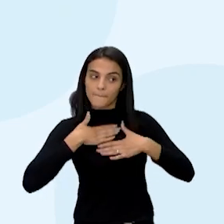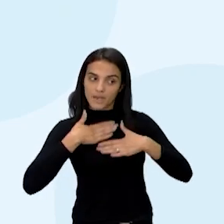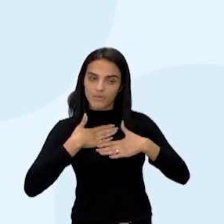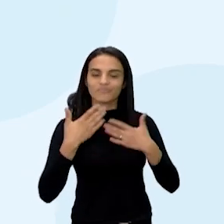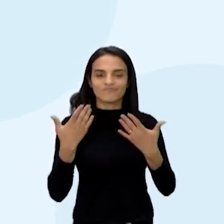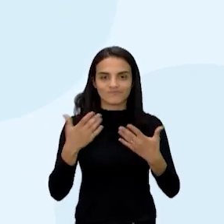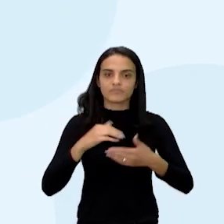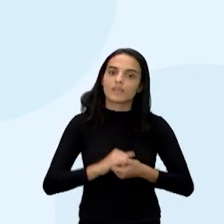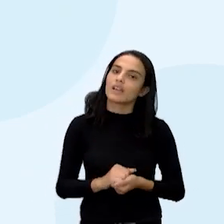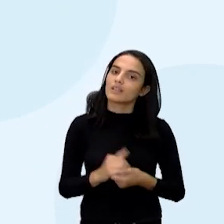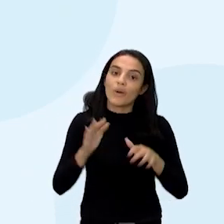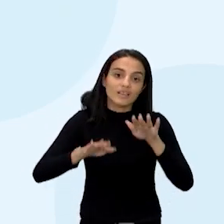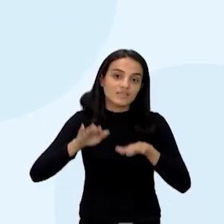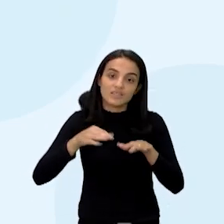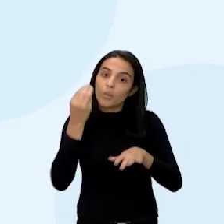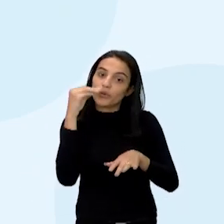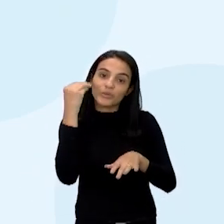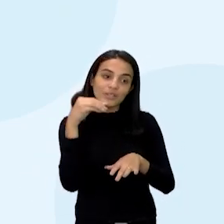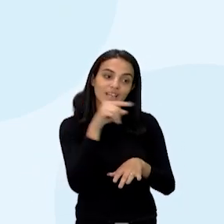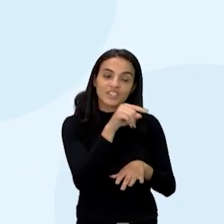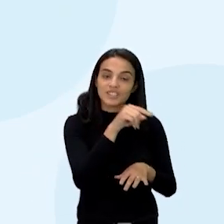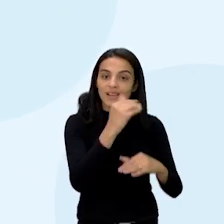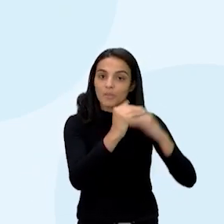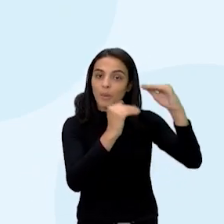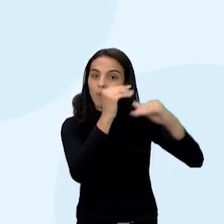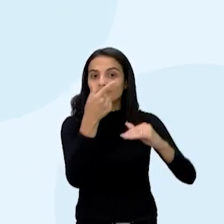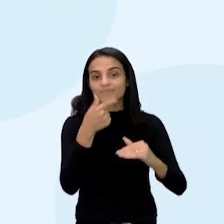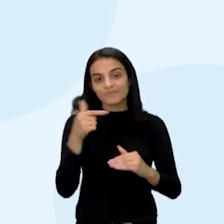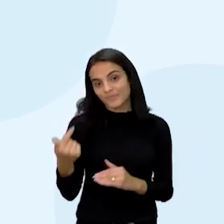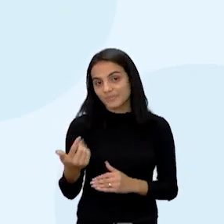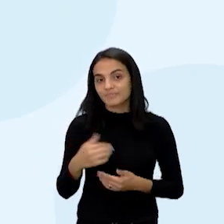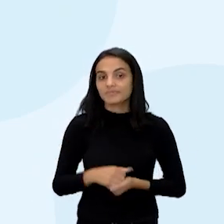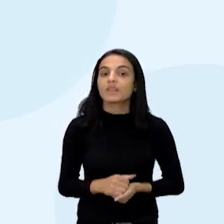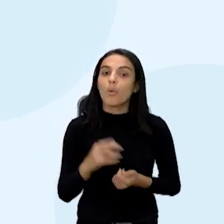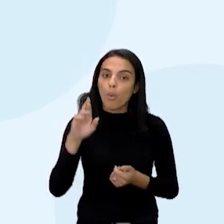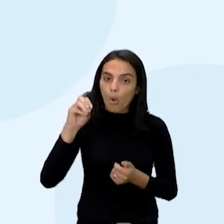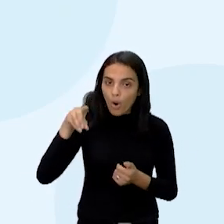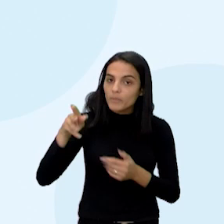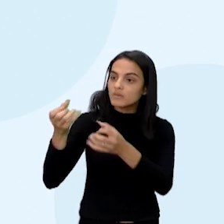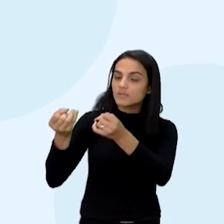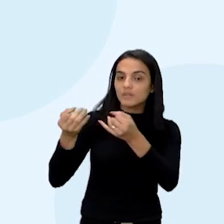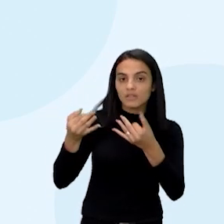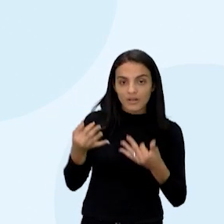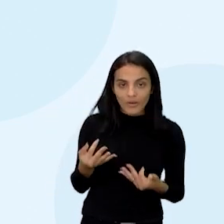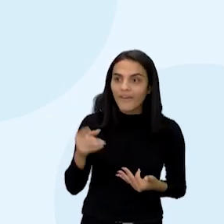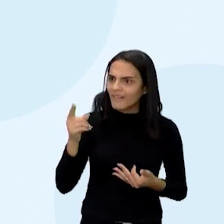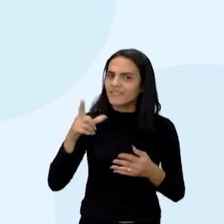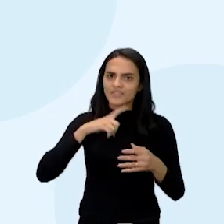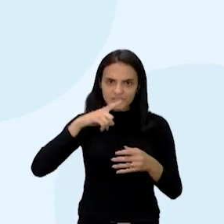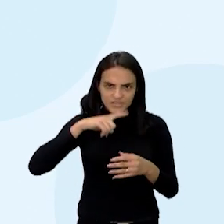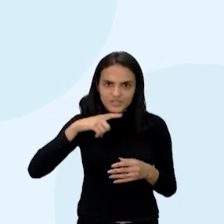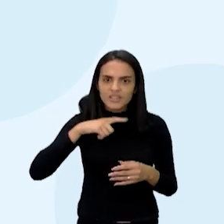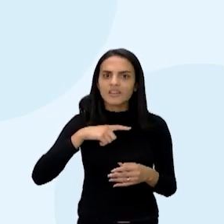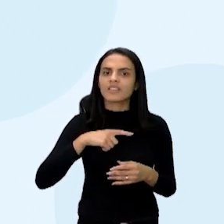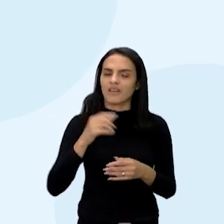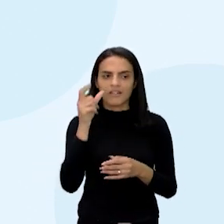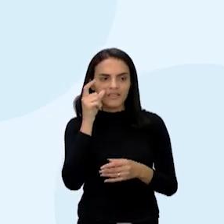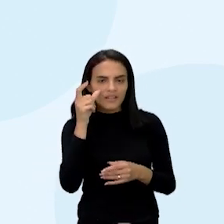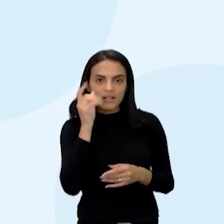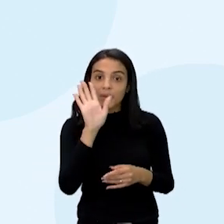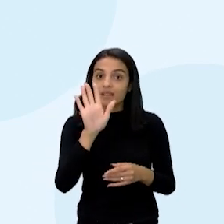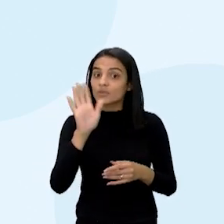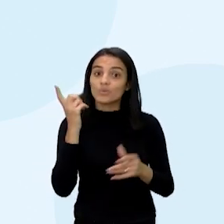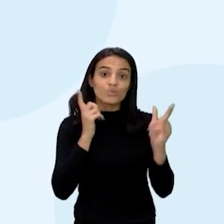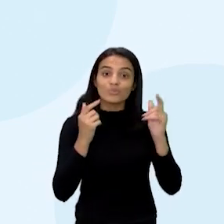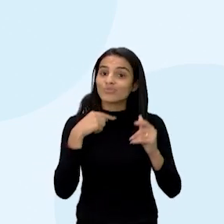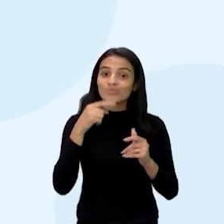essa criatividade apareça e floresça. E como o Robson disse, né, ele tinha muitos interesses, mas ele não conseguia trazer